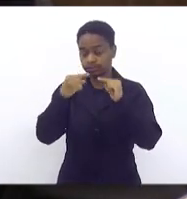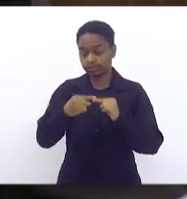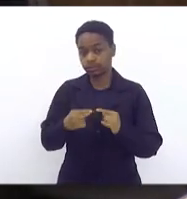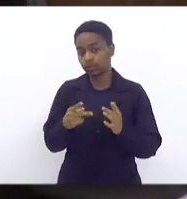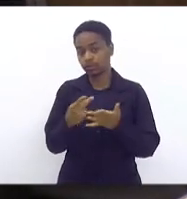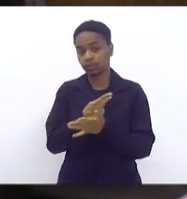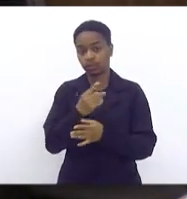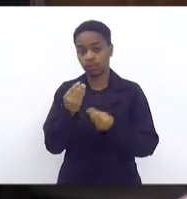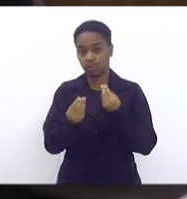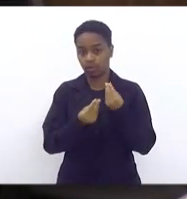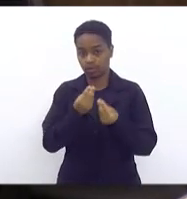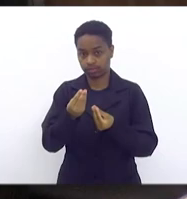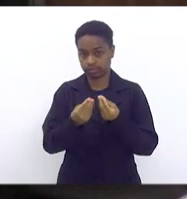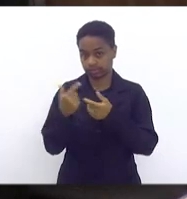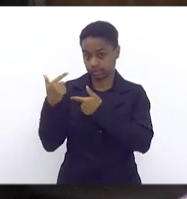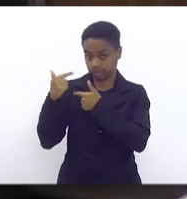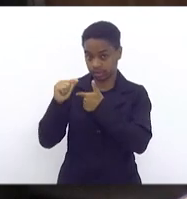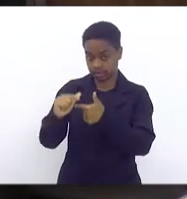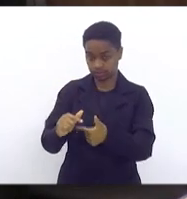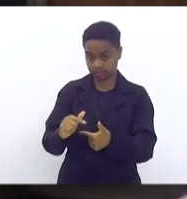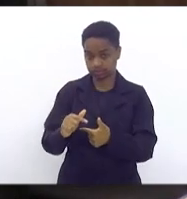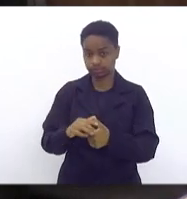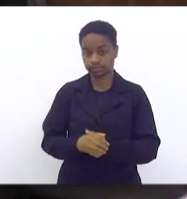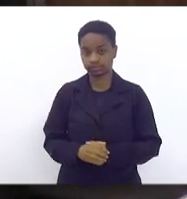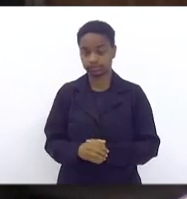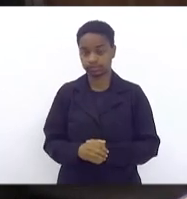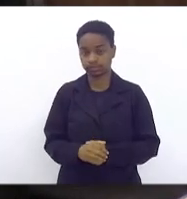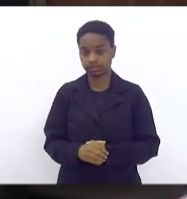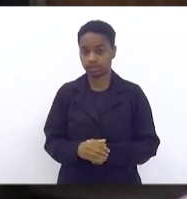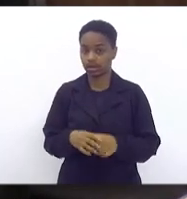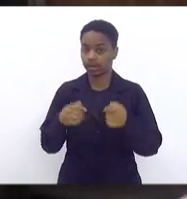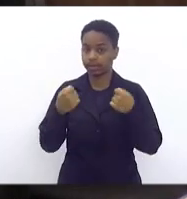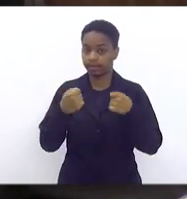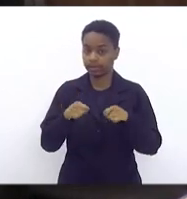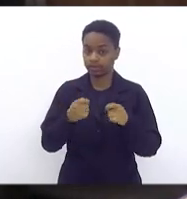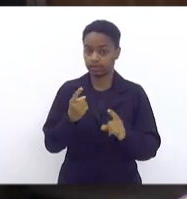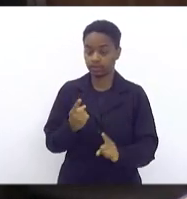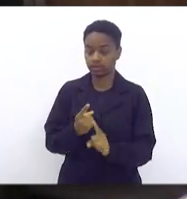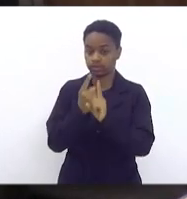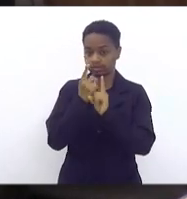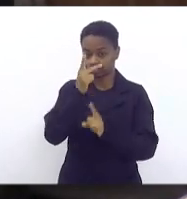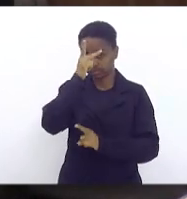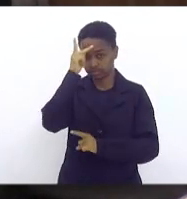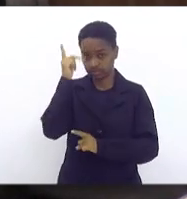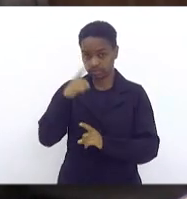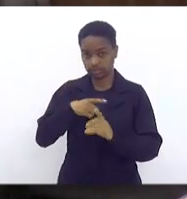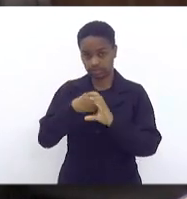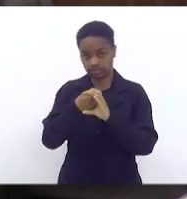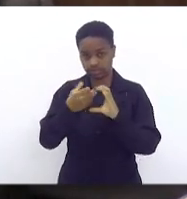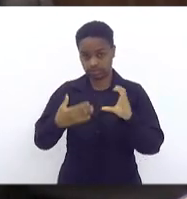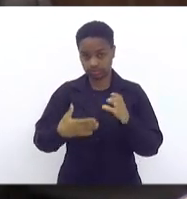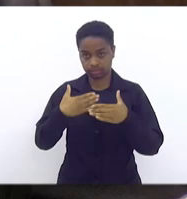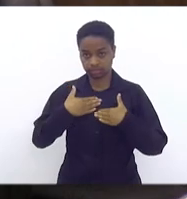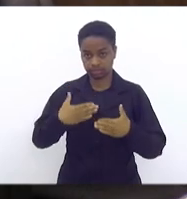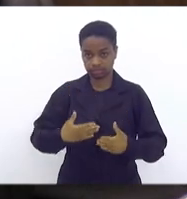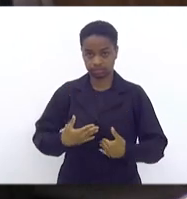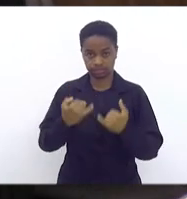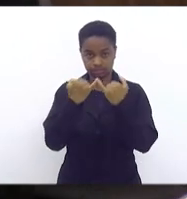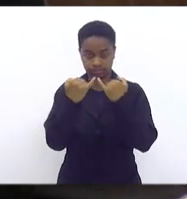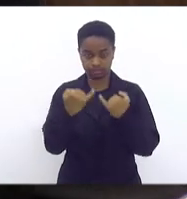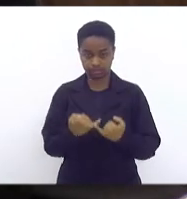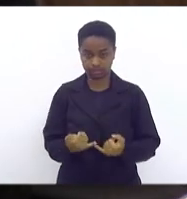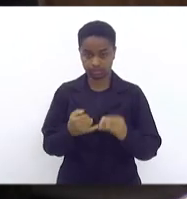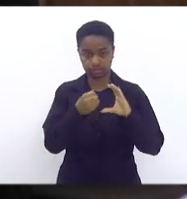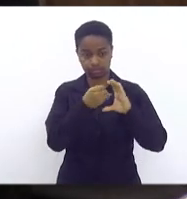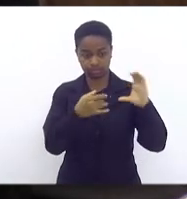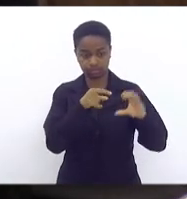reconhecimento tradicional deve se encontrar pessoas com características físicas parecidas com a descrição que